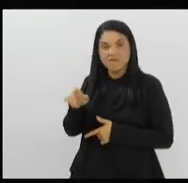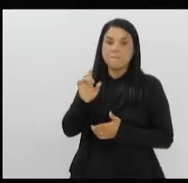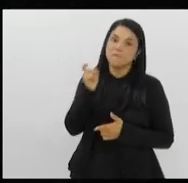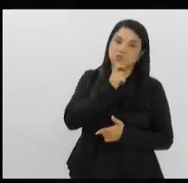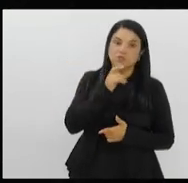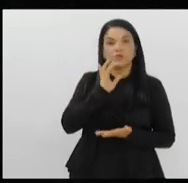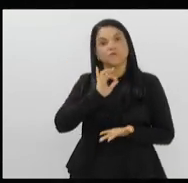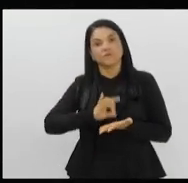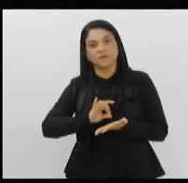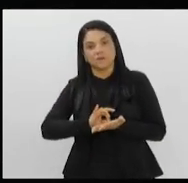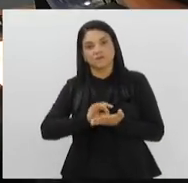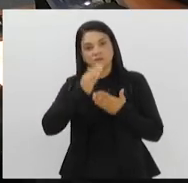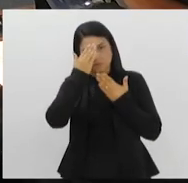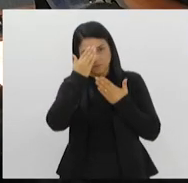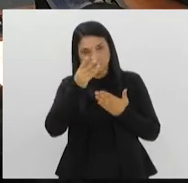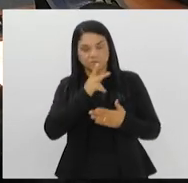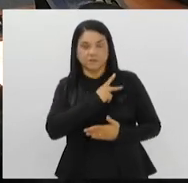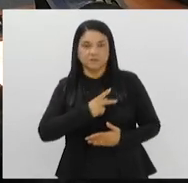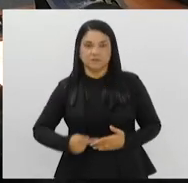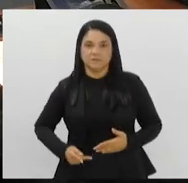presidente.